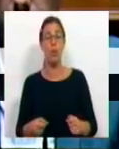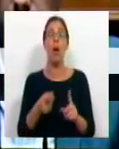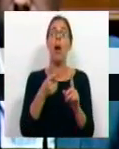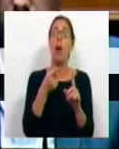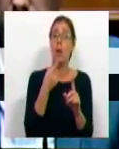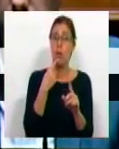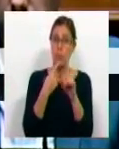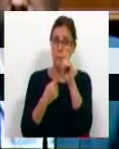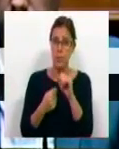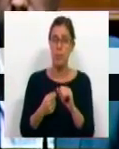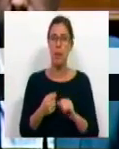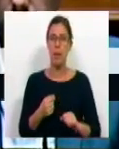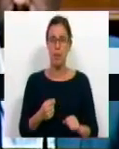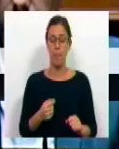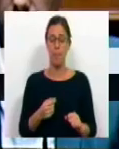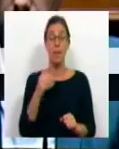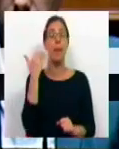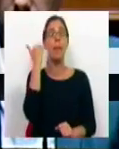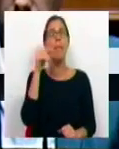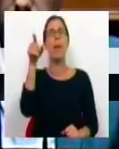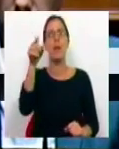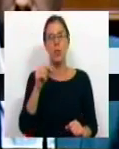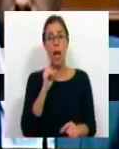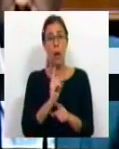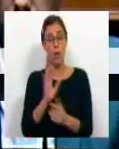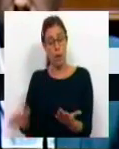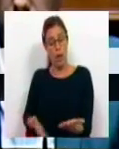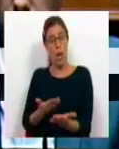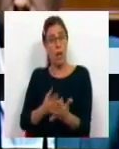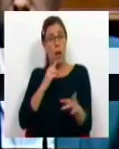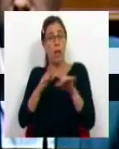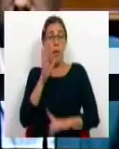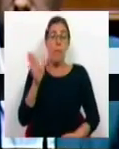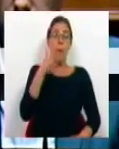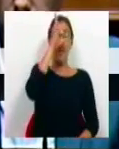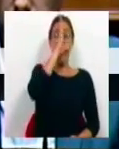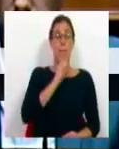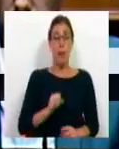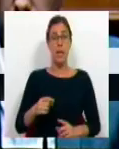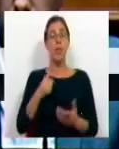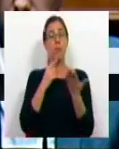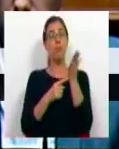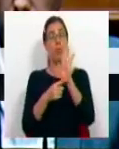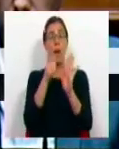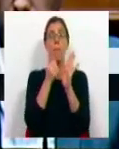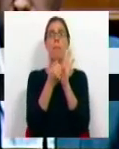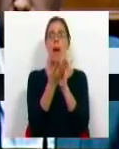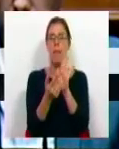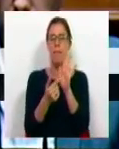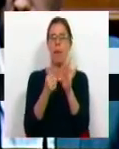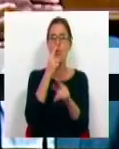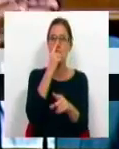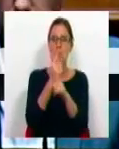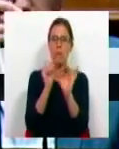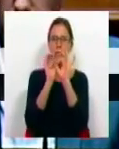se perceberam que até Pedro Passos Coelho, quando era candidato e deputado e primeiro-ministro, apresentou uma medida que exatamente no